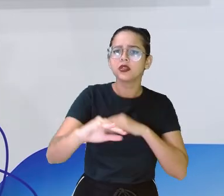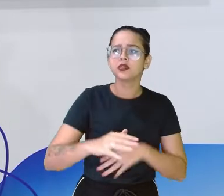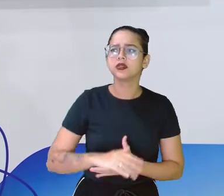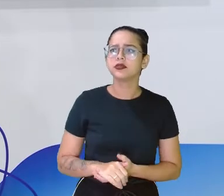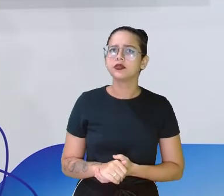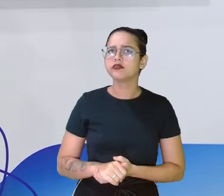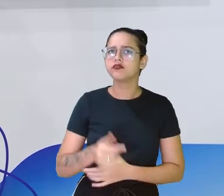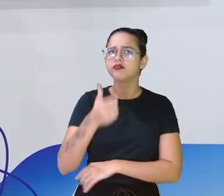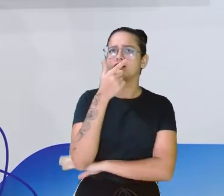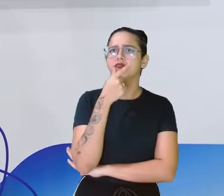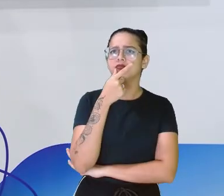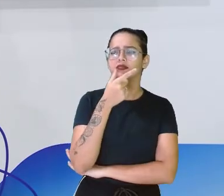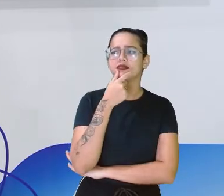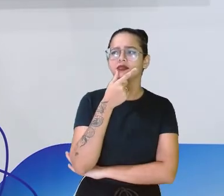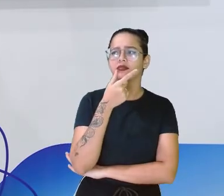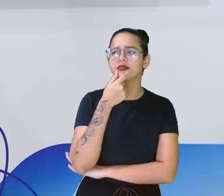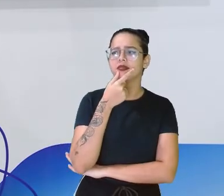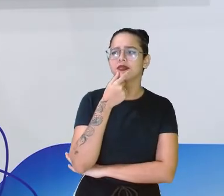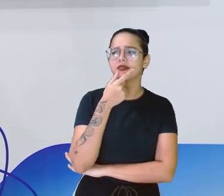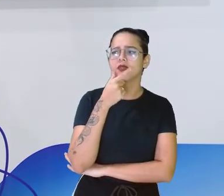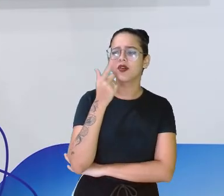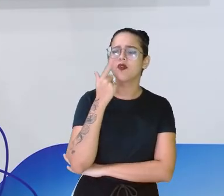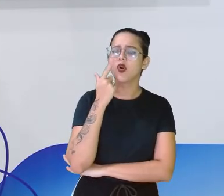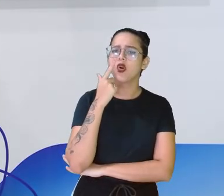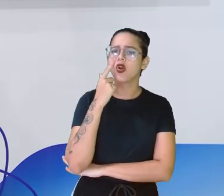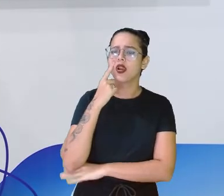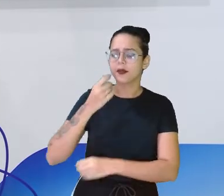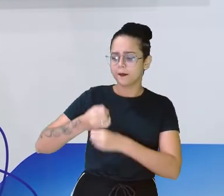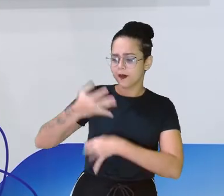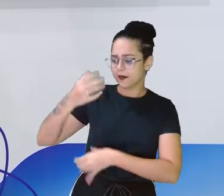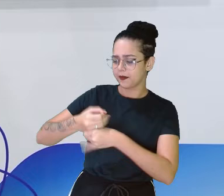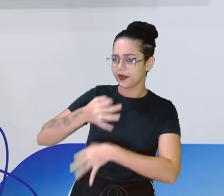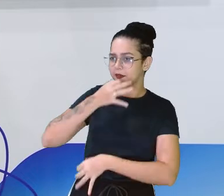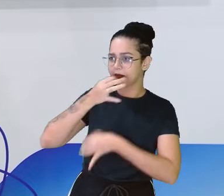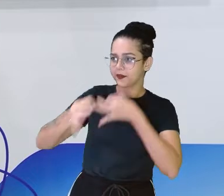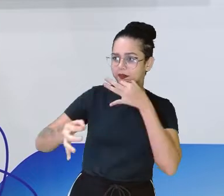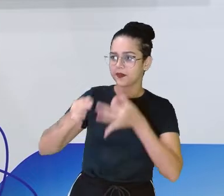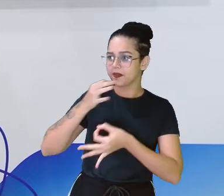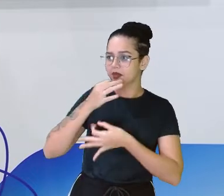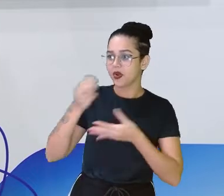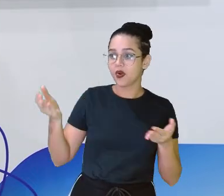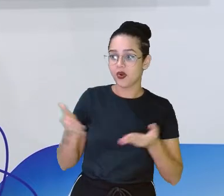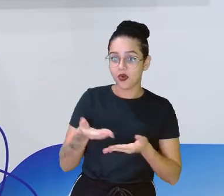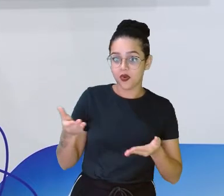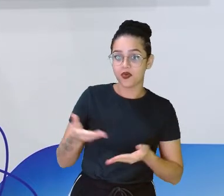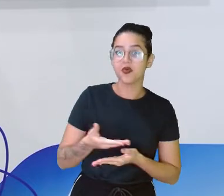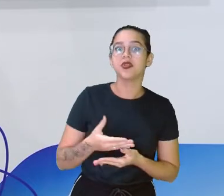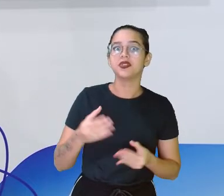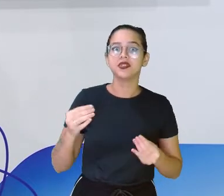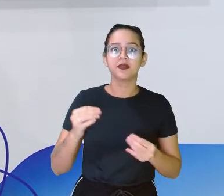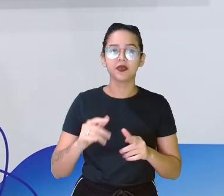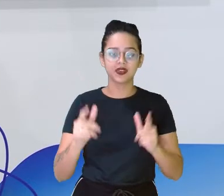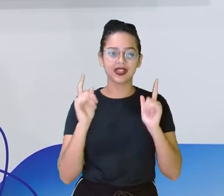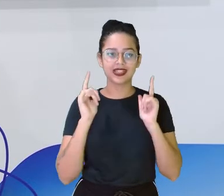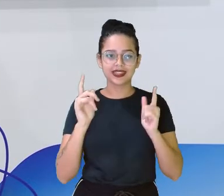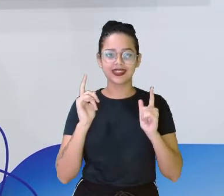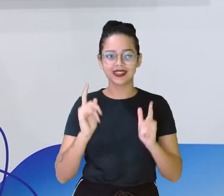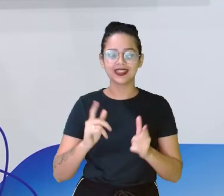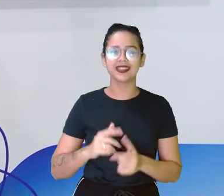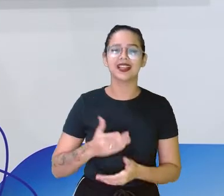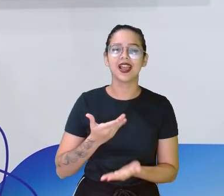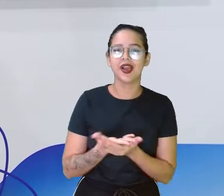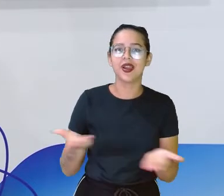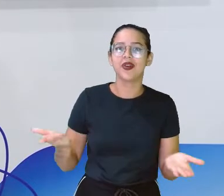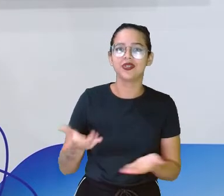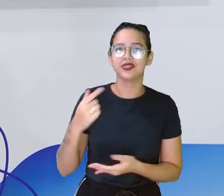gente consegue encontrar numa pirâmide. Eu vou dar uma olhada aqui no chat. Hoje está bem high-tech a aula hoje, que